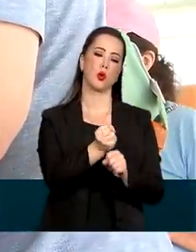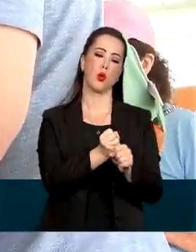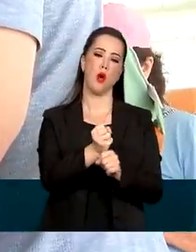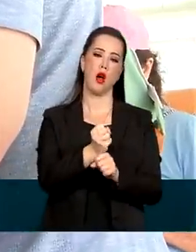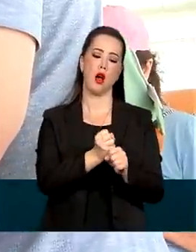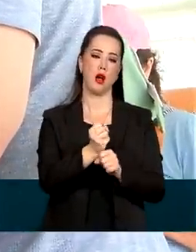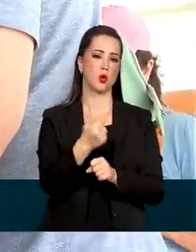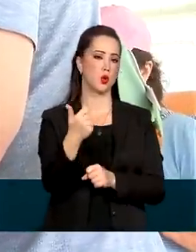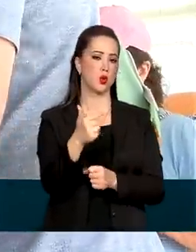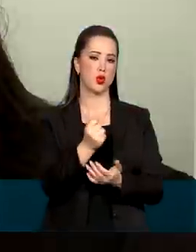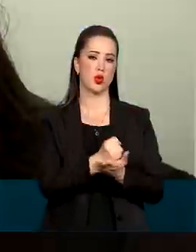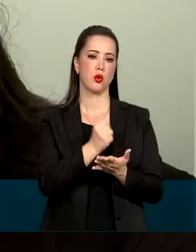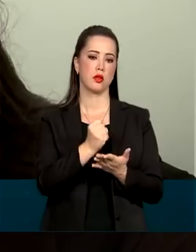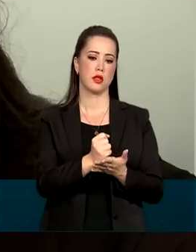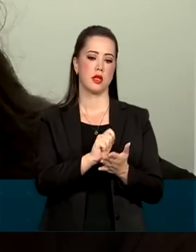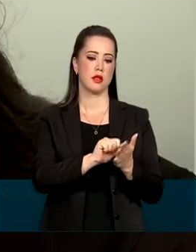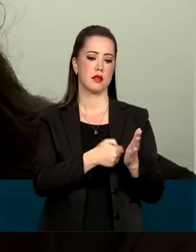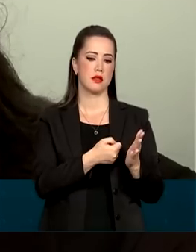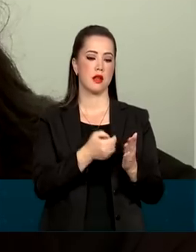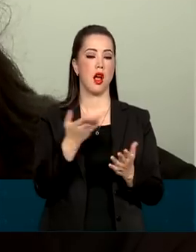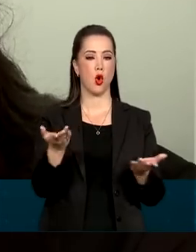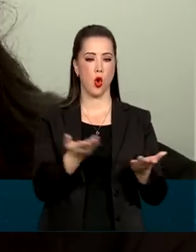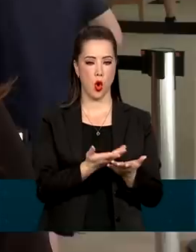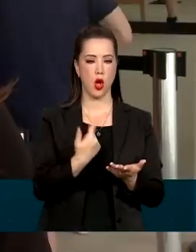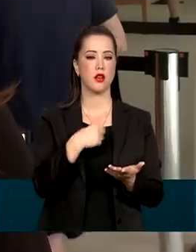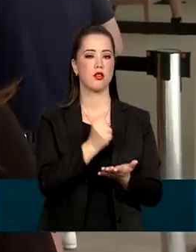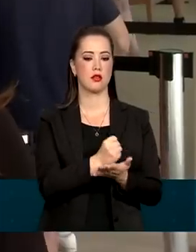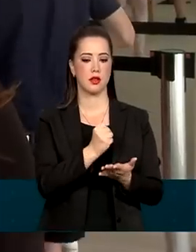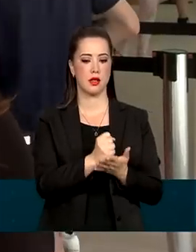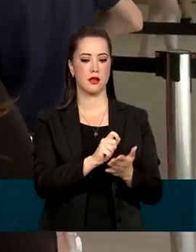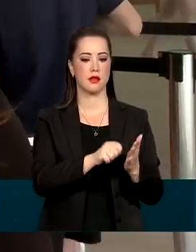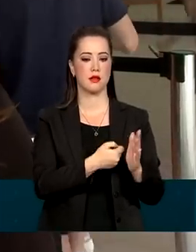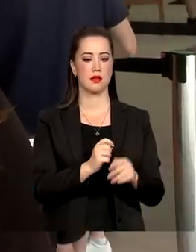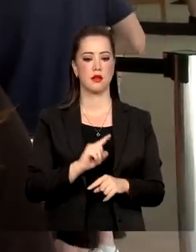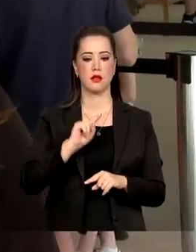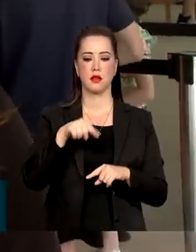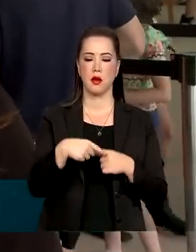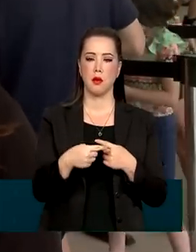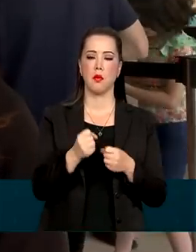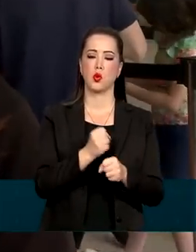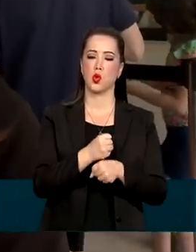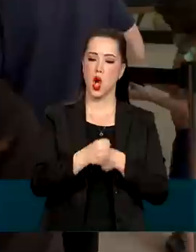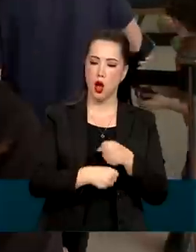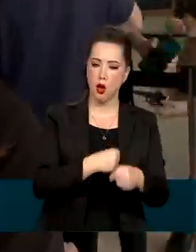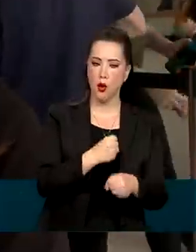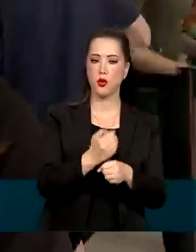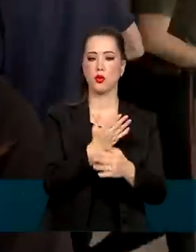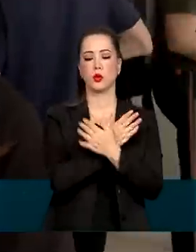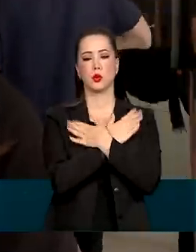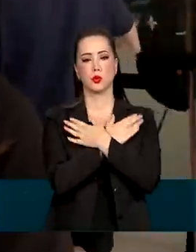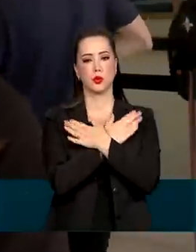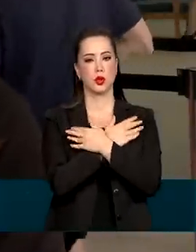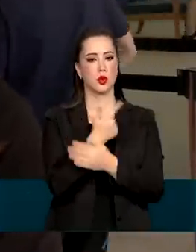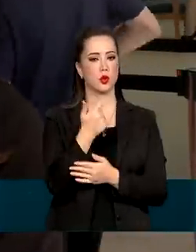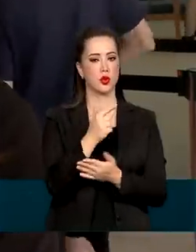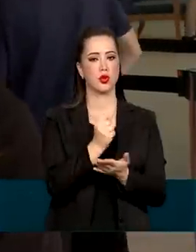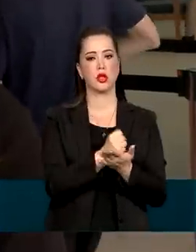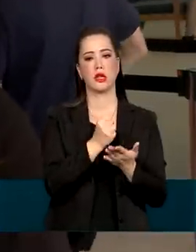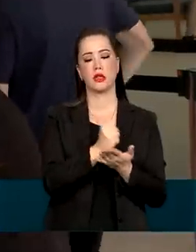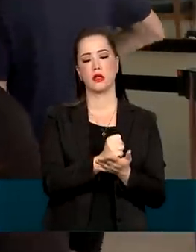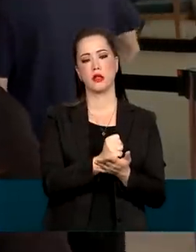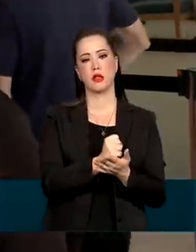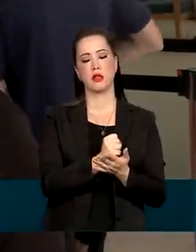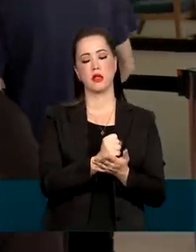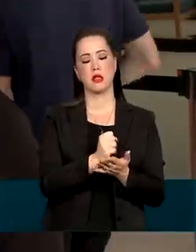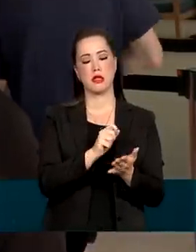teve a carteira assinada como recepcionista depois de tantos anos desempregada assim sem a carteira assinada mas sempre na área